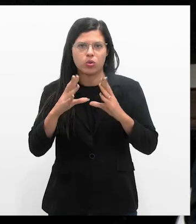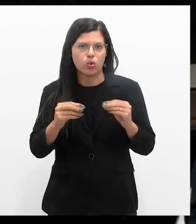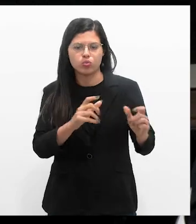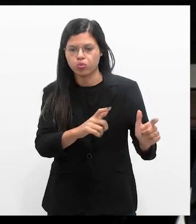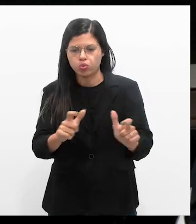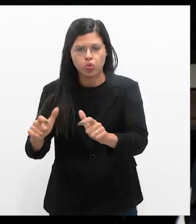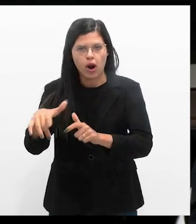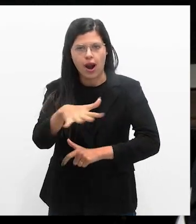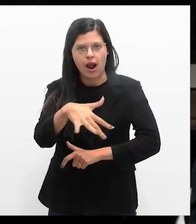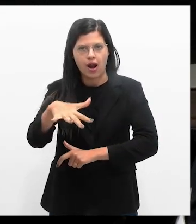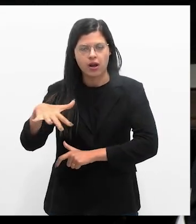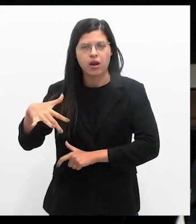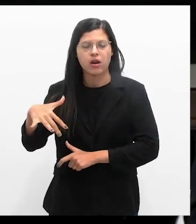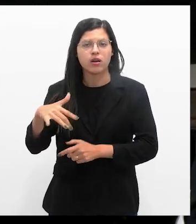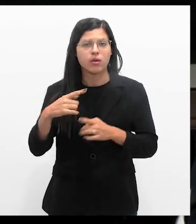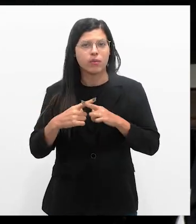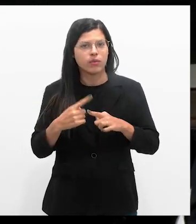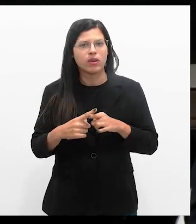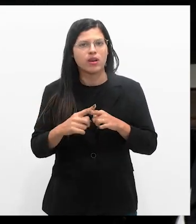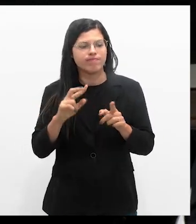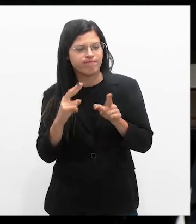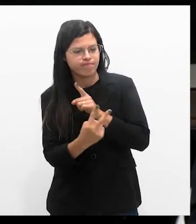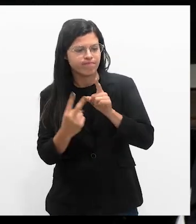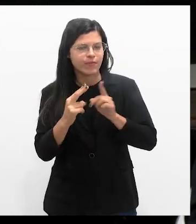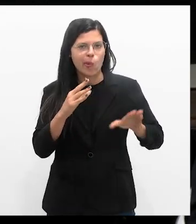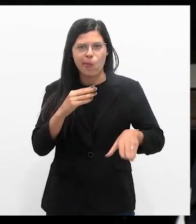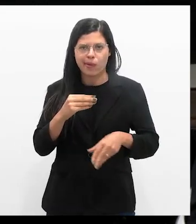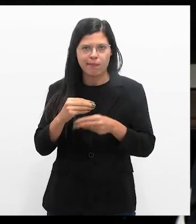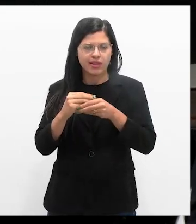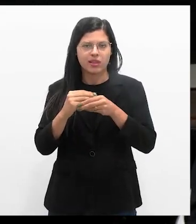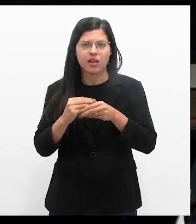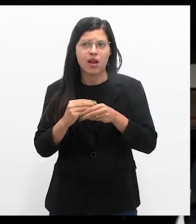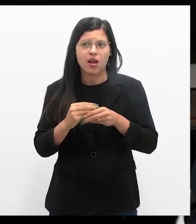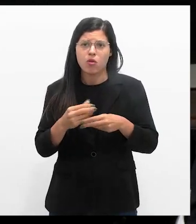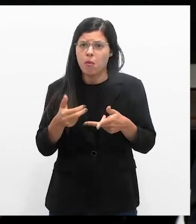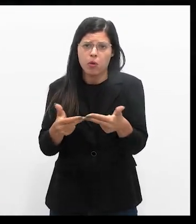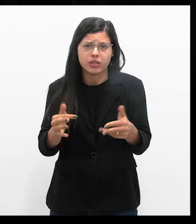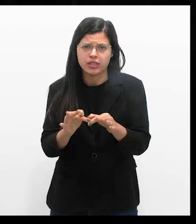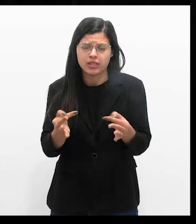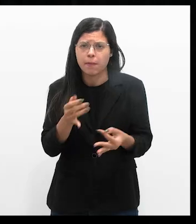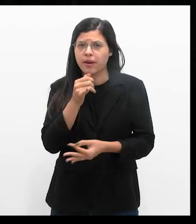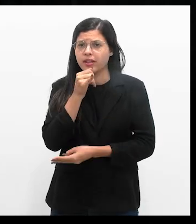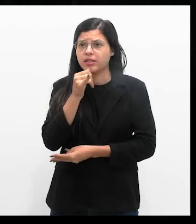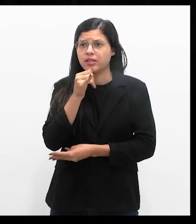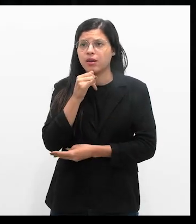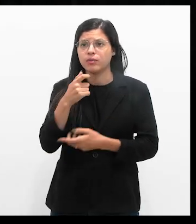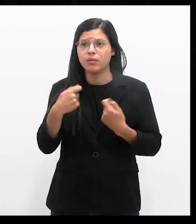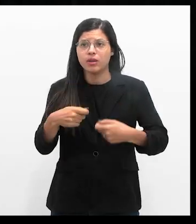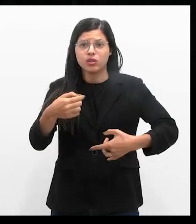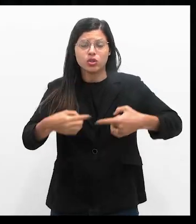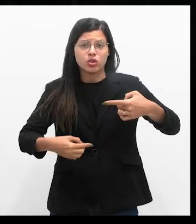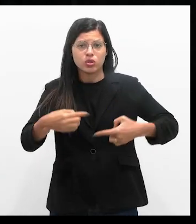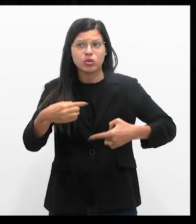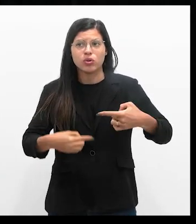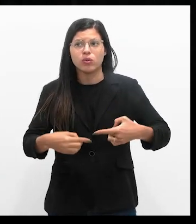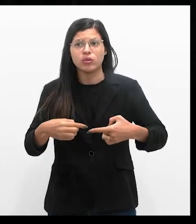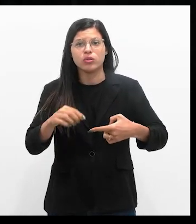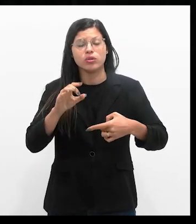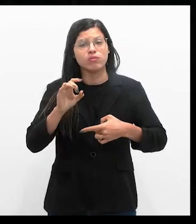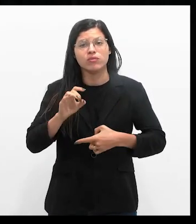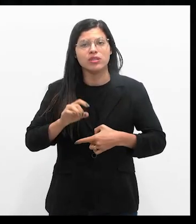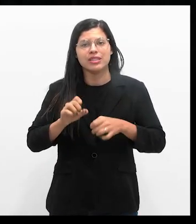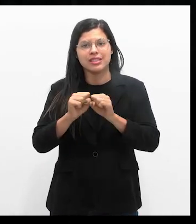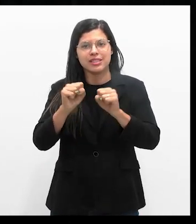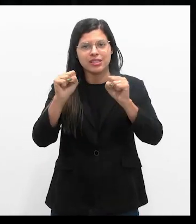espaços, porque esses olhares são complementares. Mesmo uma coisa simples, por exemplo, se eu tivesse que estar discutindo o sistema viário só com o